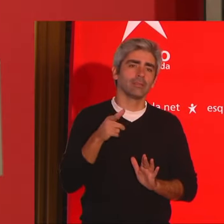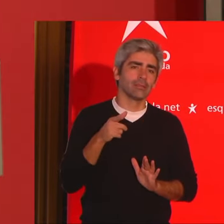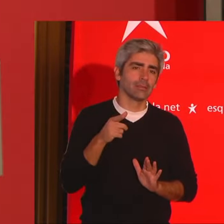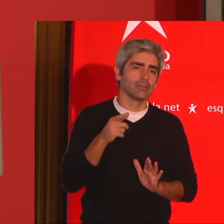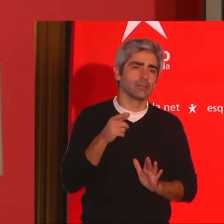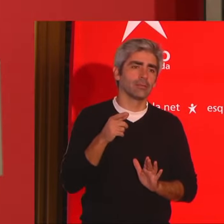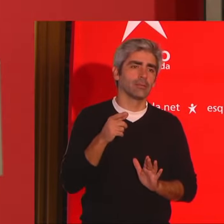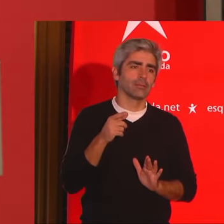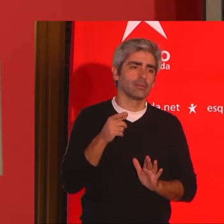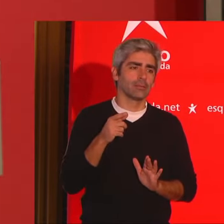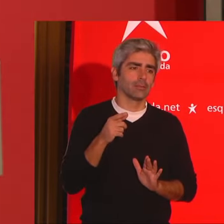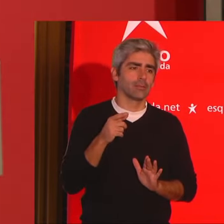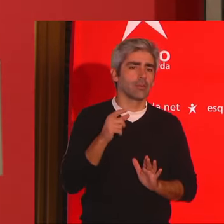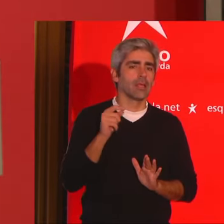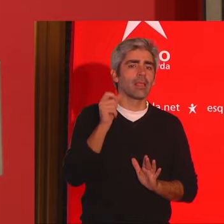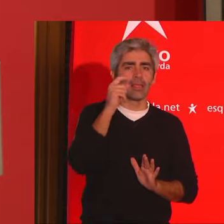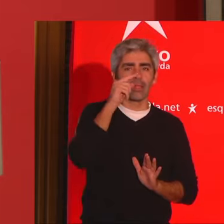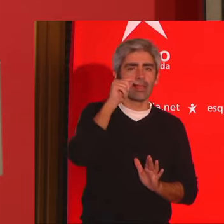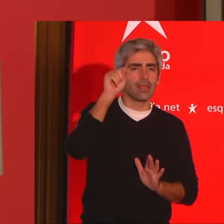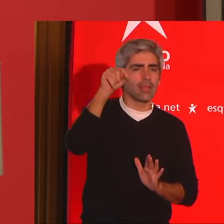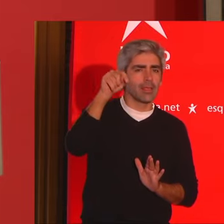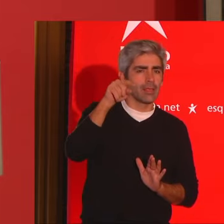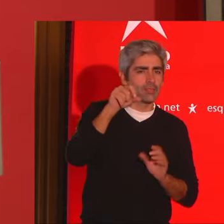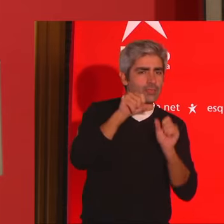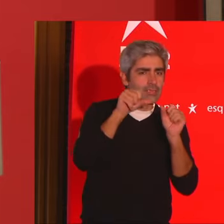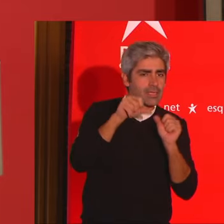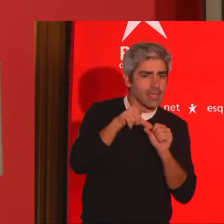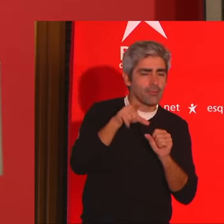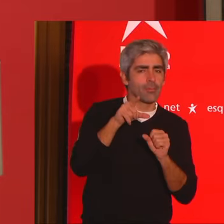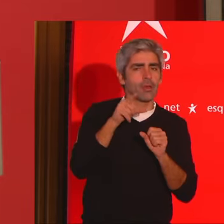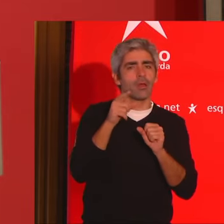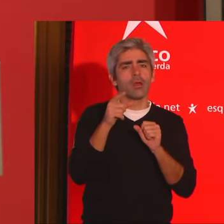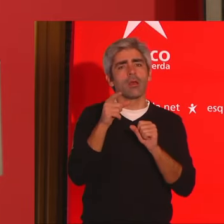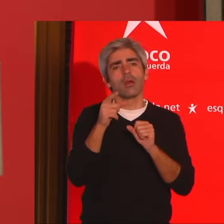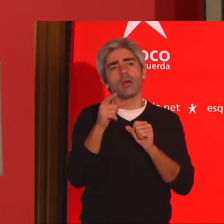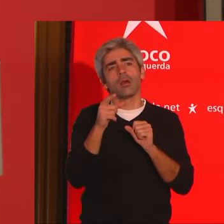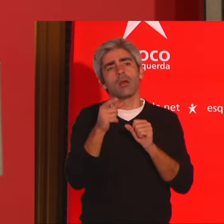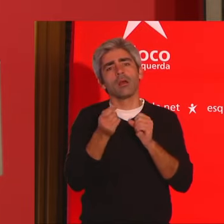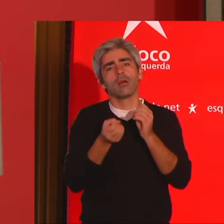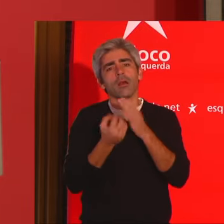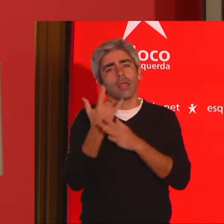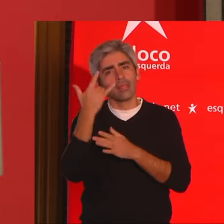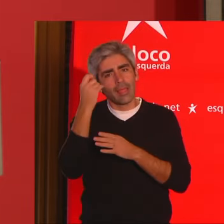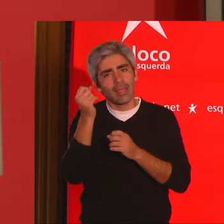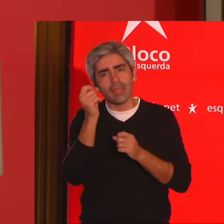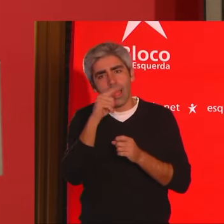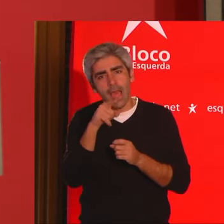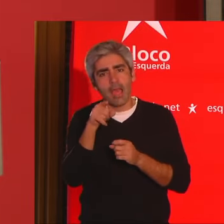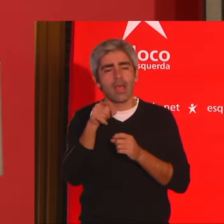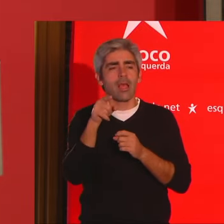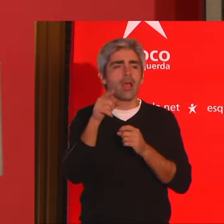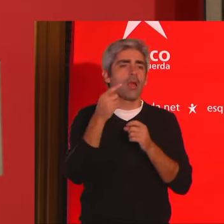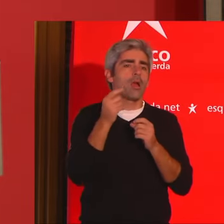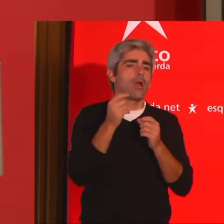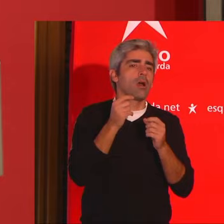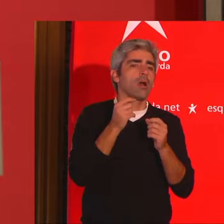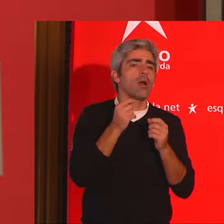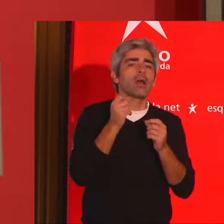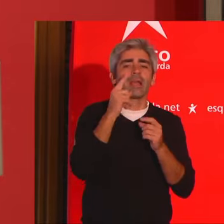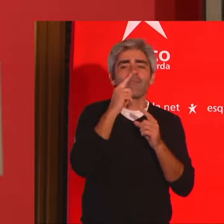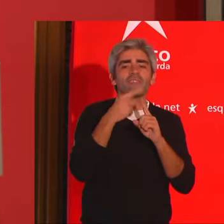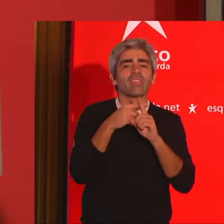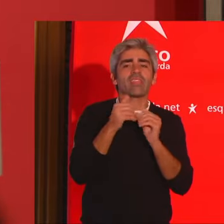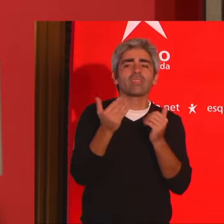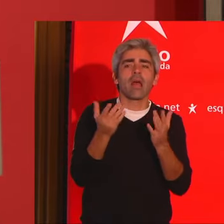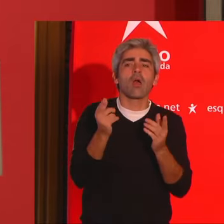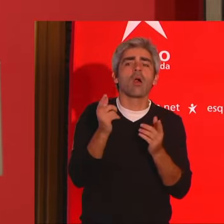de dizer quem é que está por trás do CIFID, quem o concebeu, quem é o principal beneficiário dele,